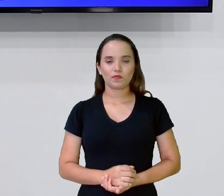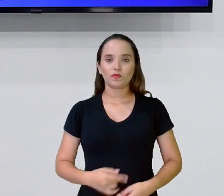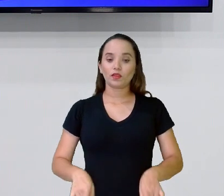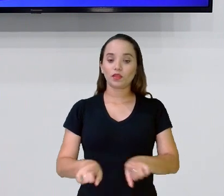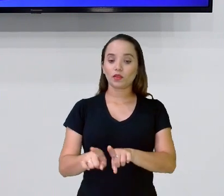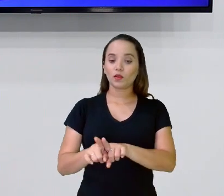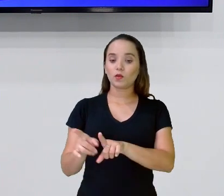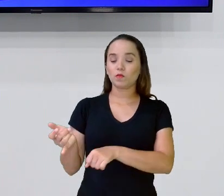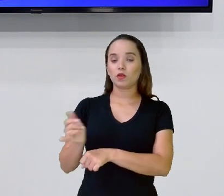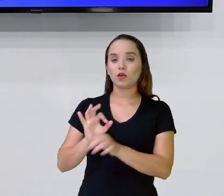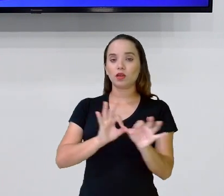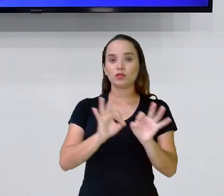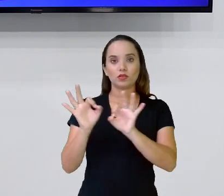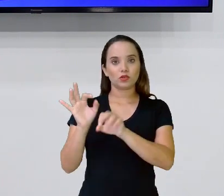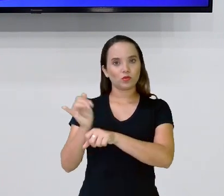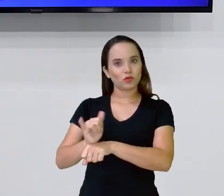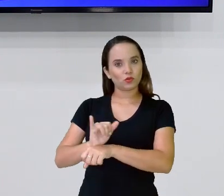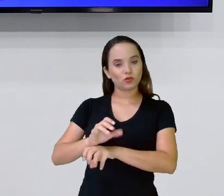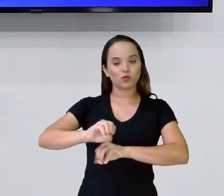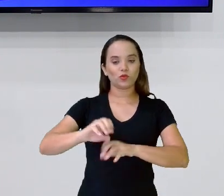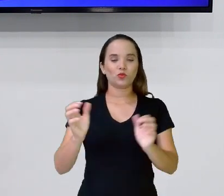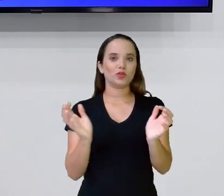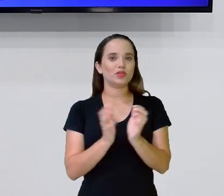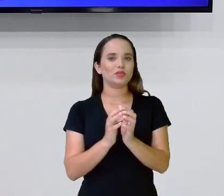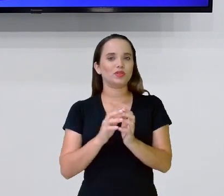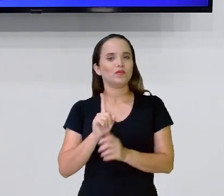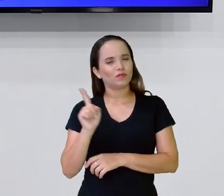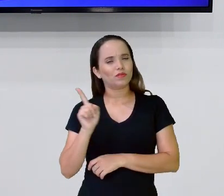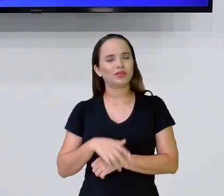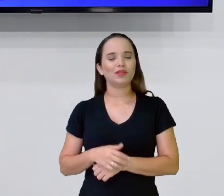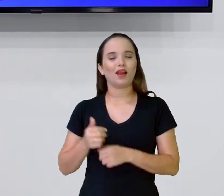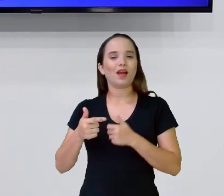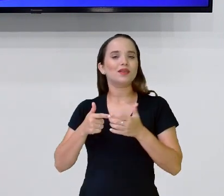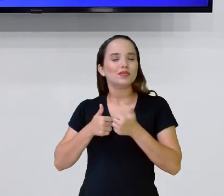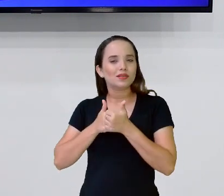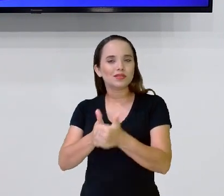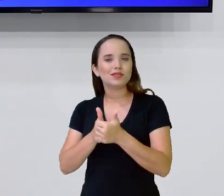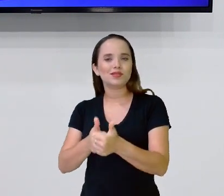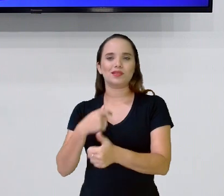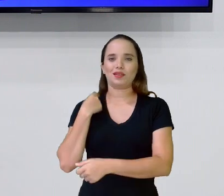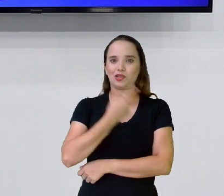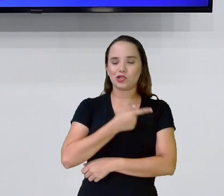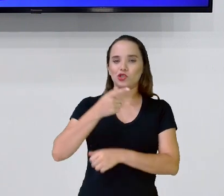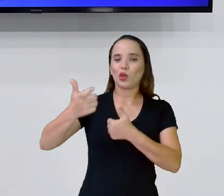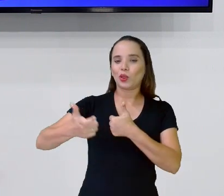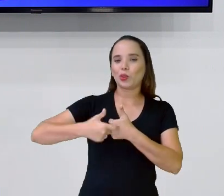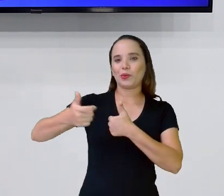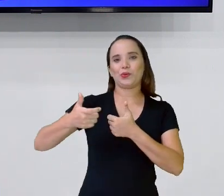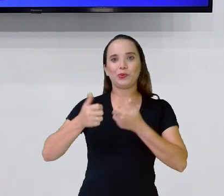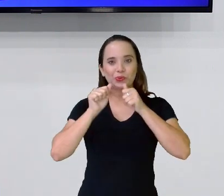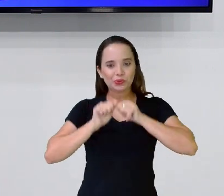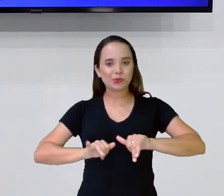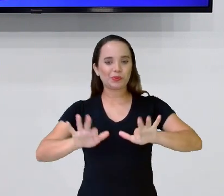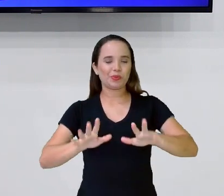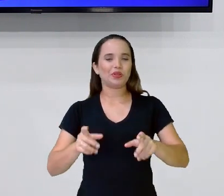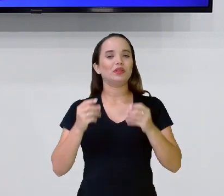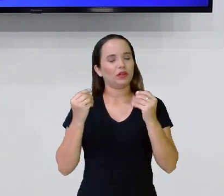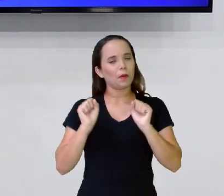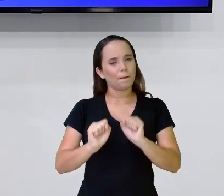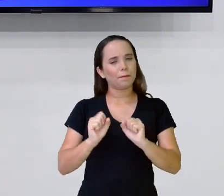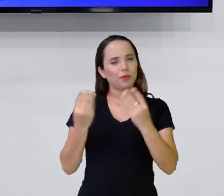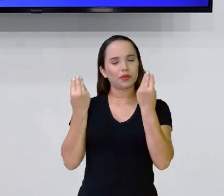pelo YouTube, né, no canal Educa Recife. Vai lá, segue a gente, curte, compartilha, tá? E pode deixar seu comentário também. O tema da